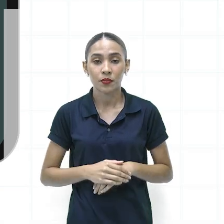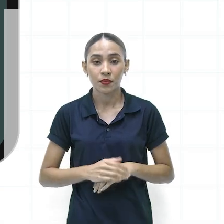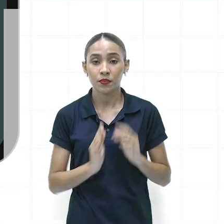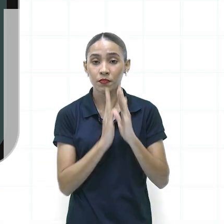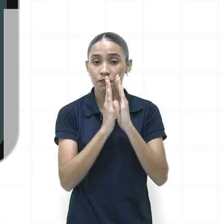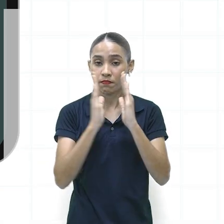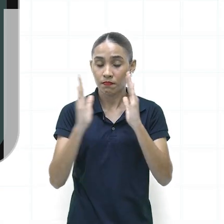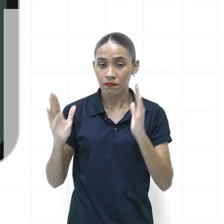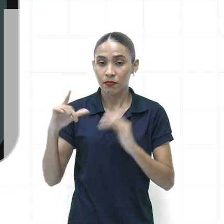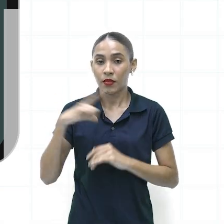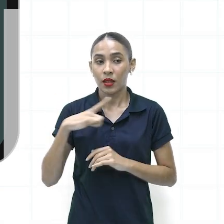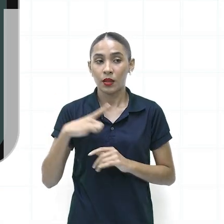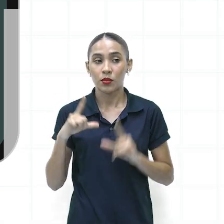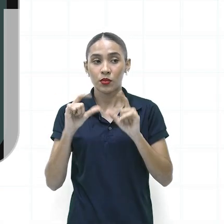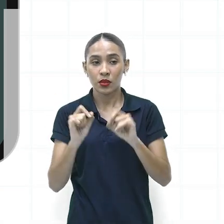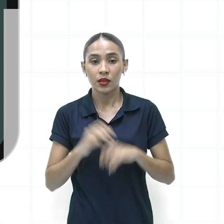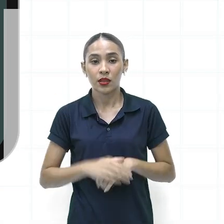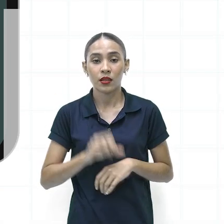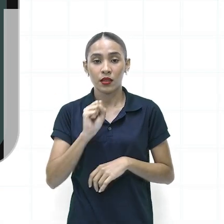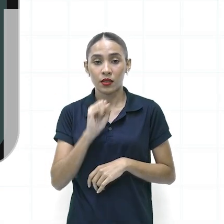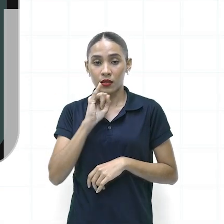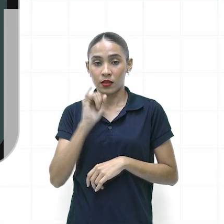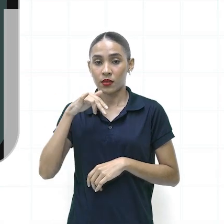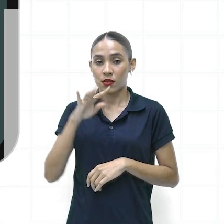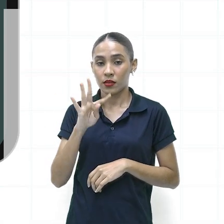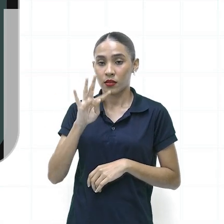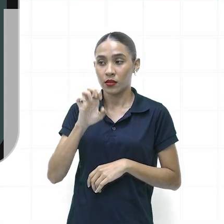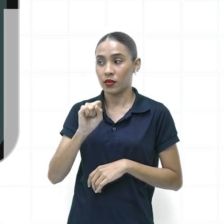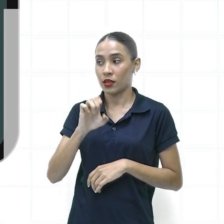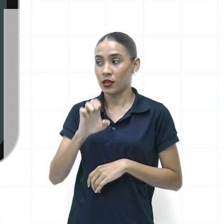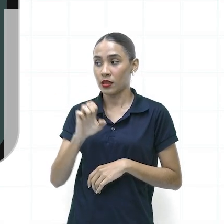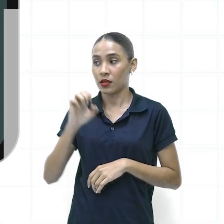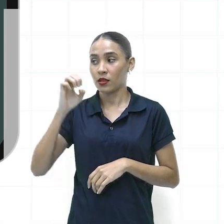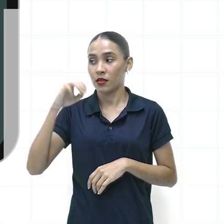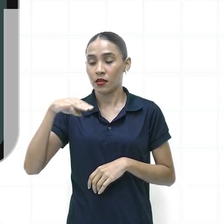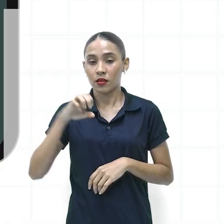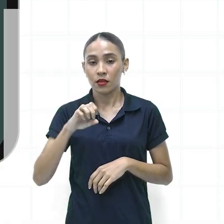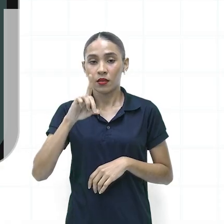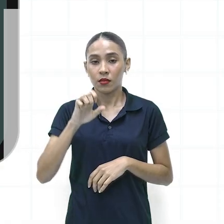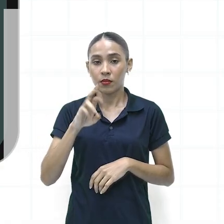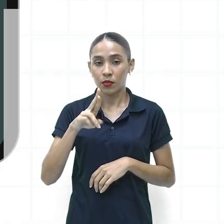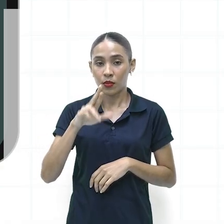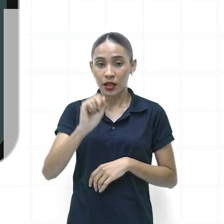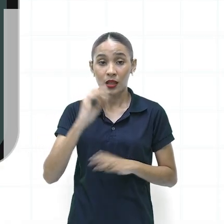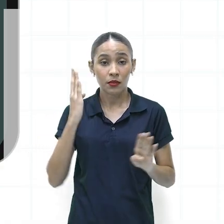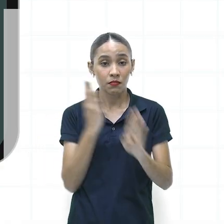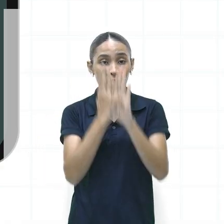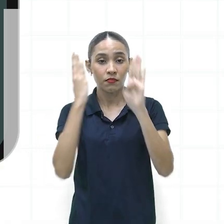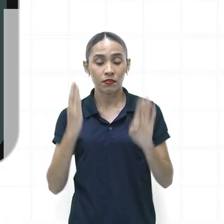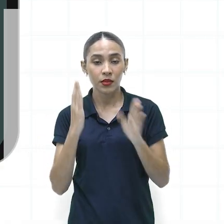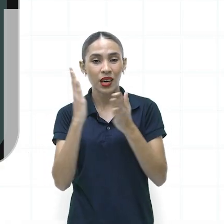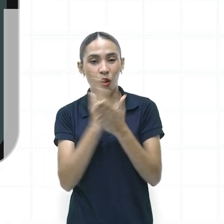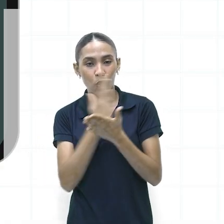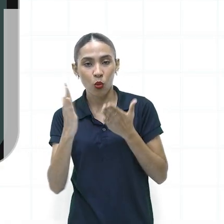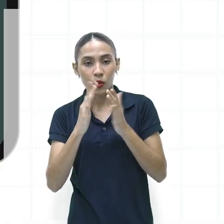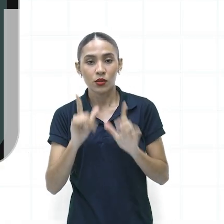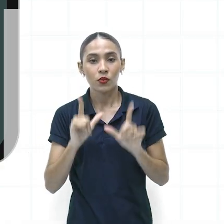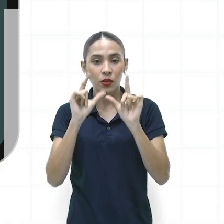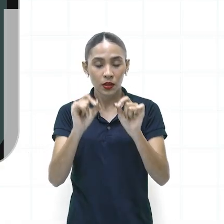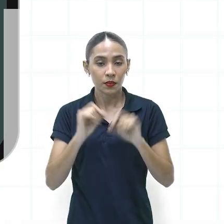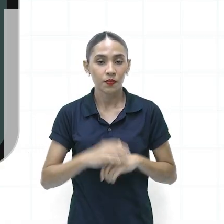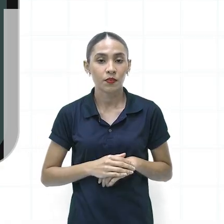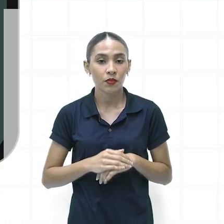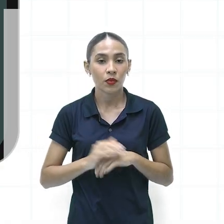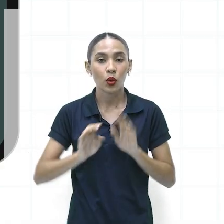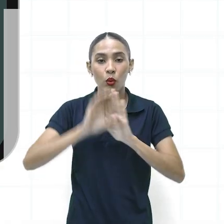Continuando aí, na nossa cronologia, nós temos a síntese moderna. Essa síntese moderna, ela surgiu com a descoberta aí de